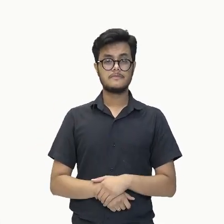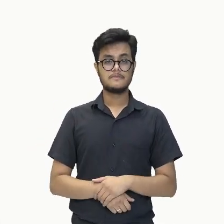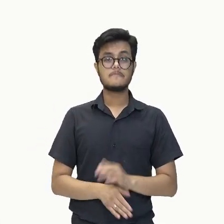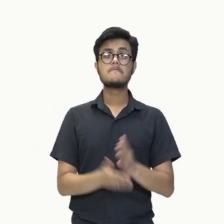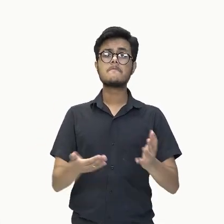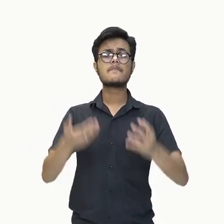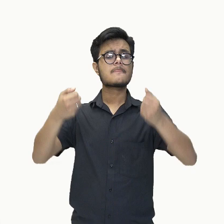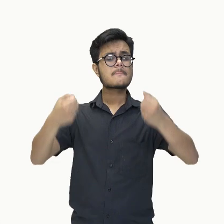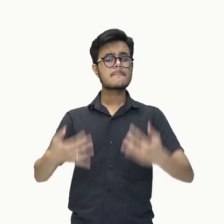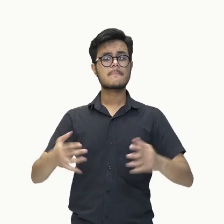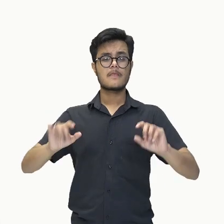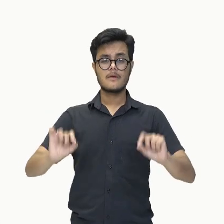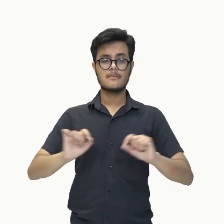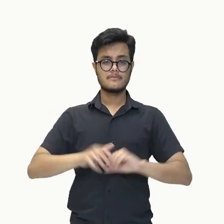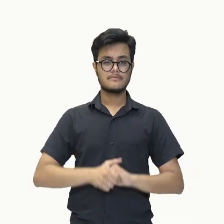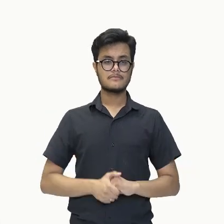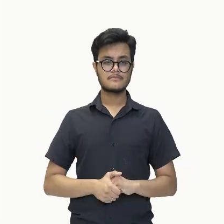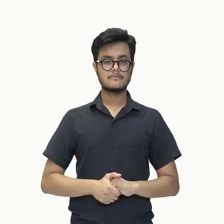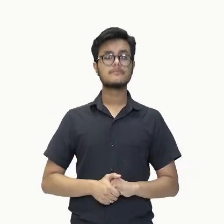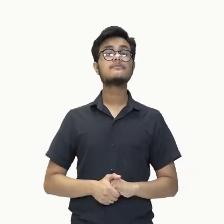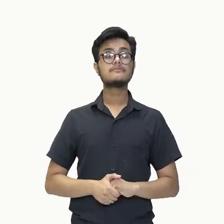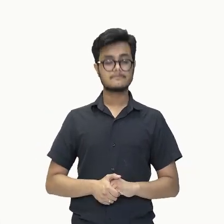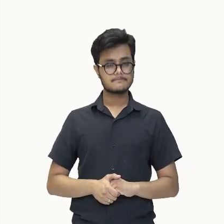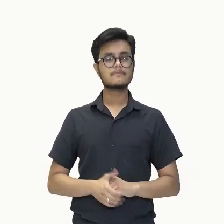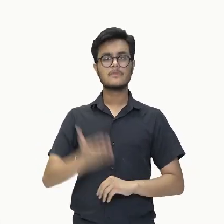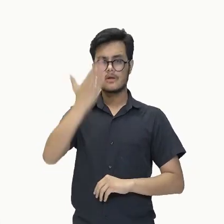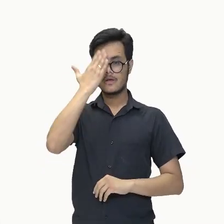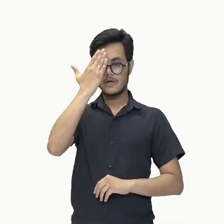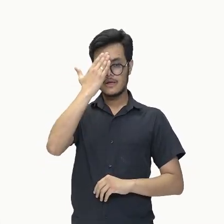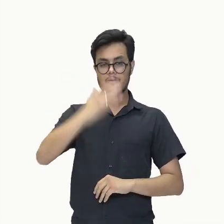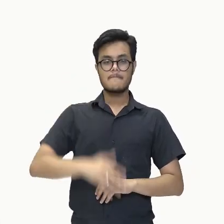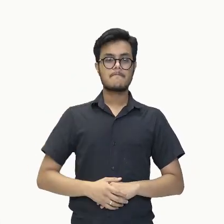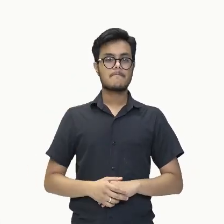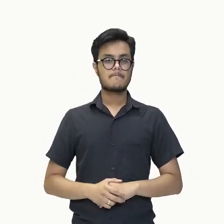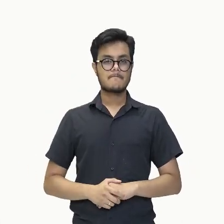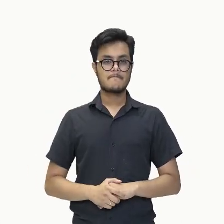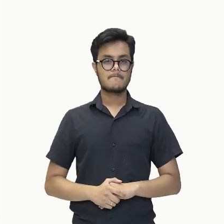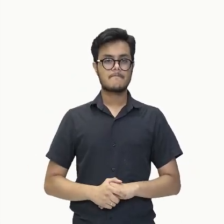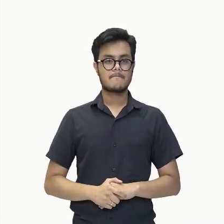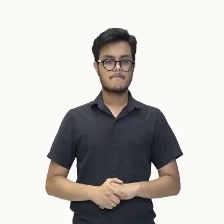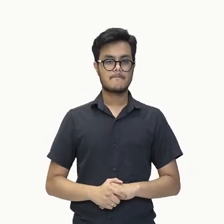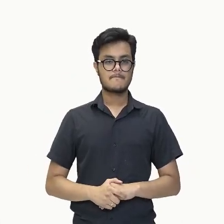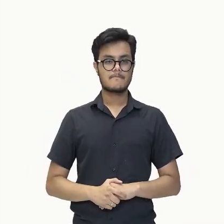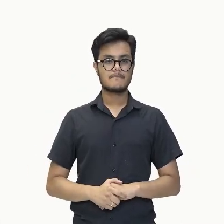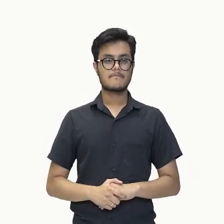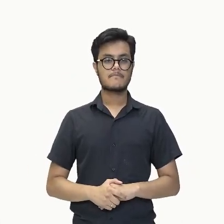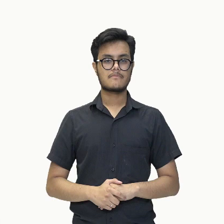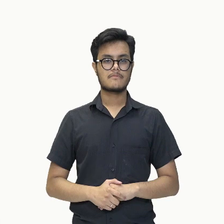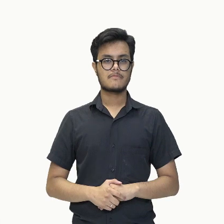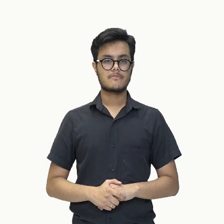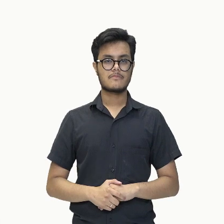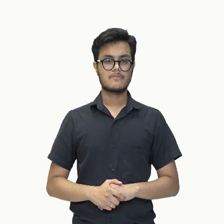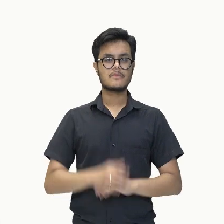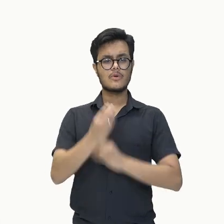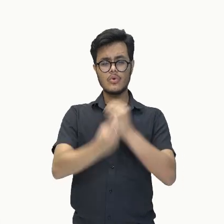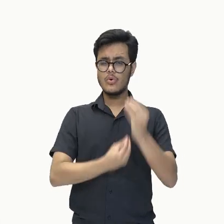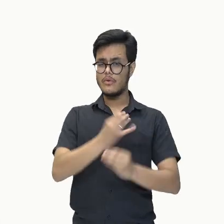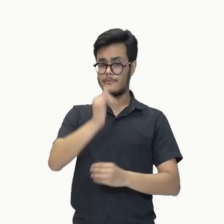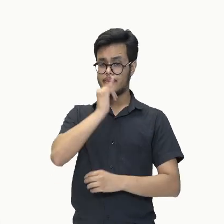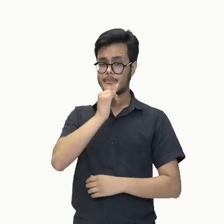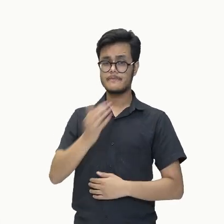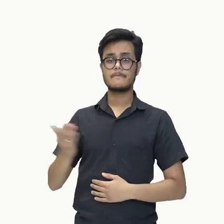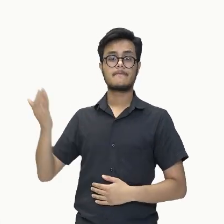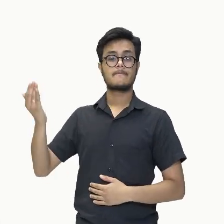quê? Dentro da propriedade da potenciação, produto de potência de mesma base. Repete-se a base, somos expoentes. É o que nós vamos fazer aqui,